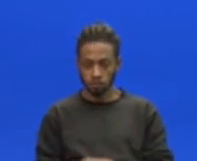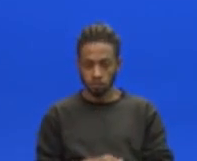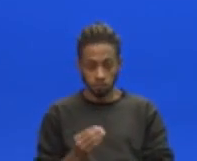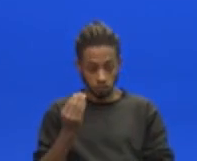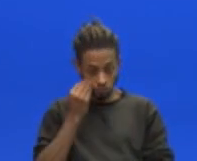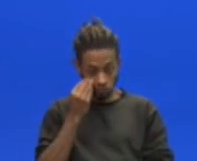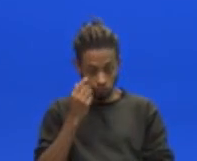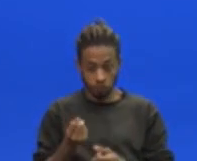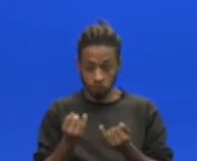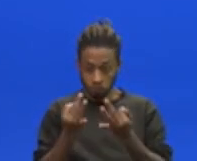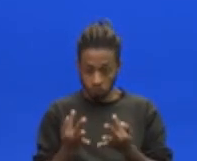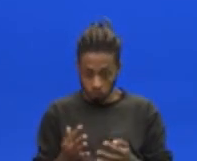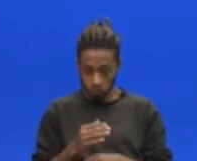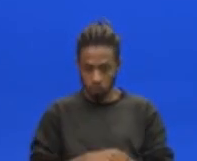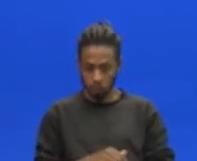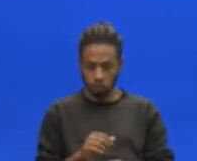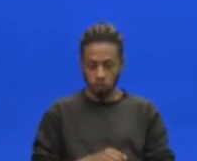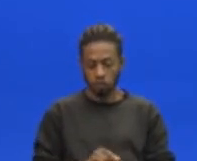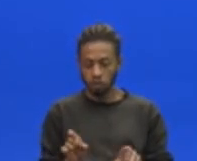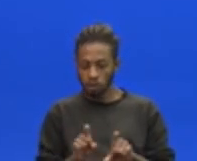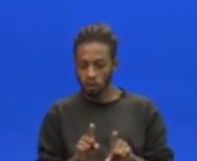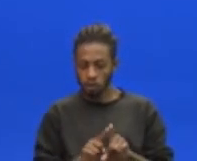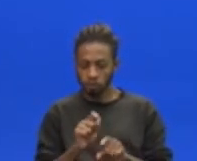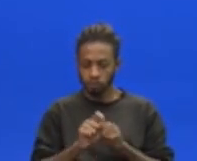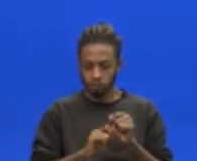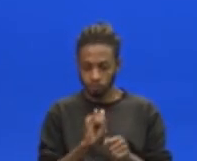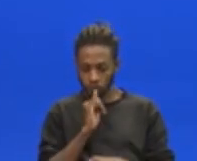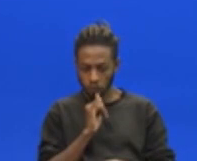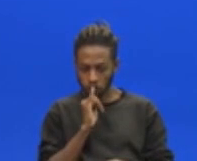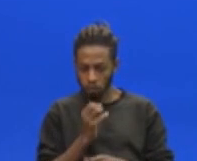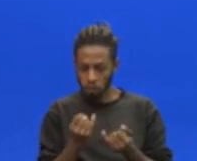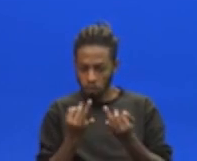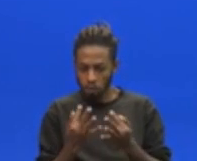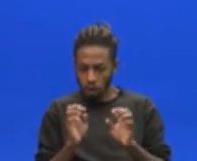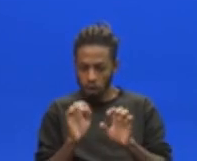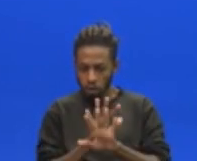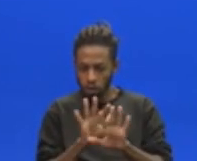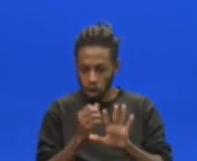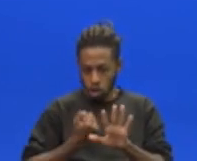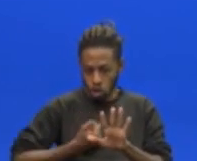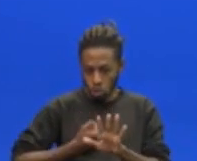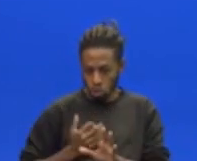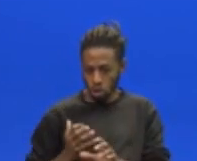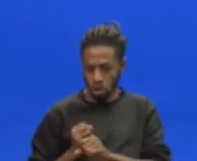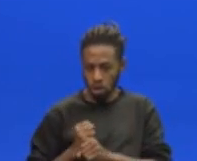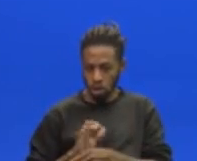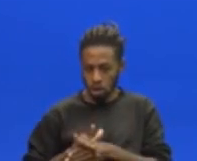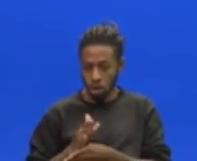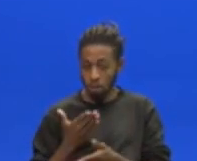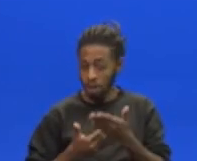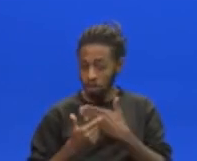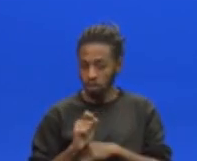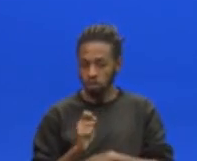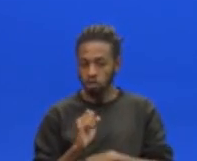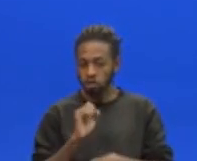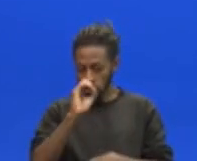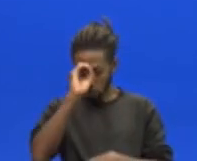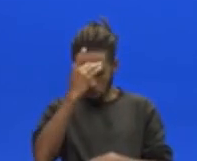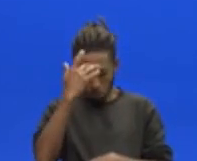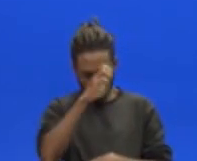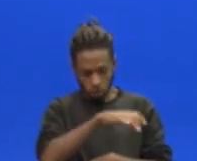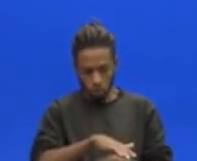tentar entender e traduzir em números situações que até então não se tinham muita noção do quanto